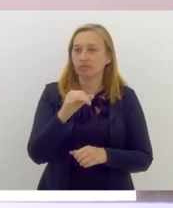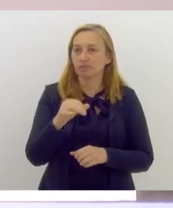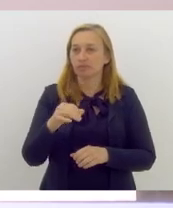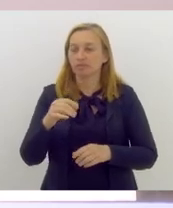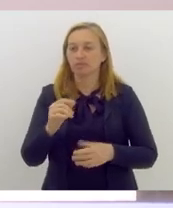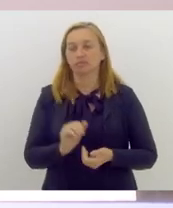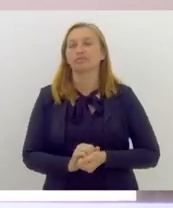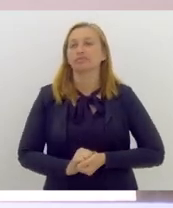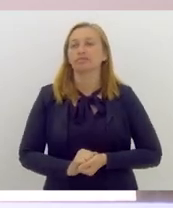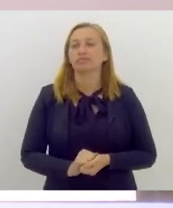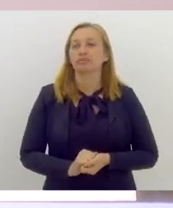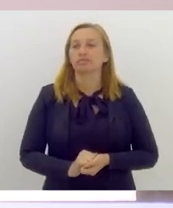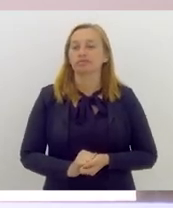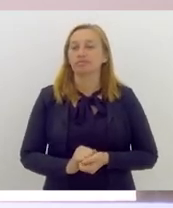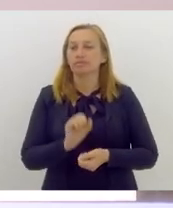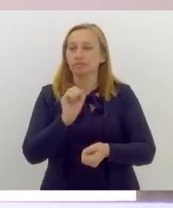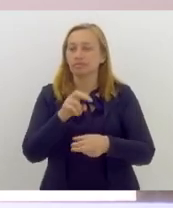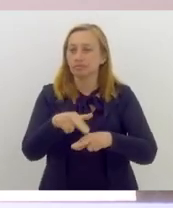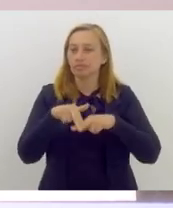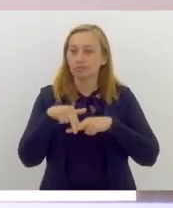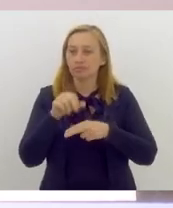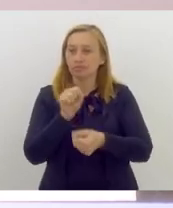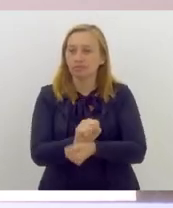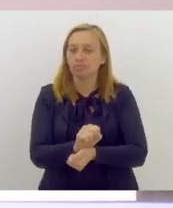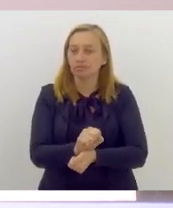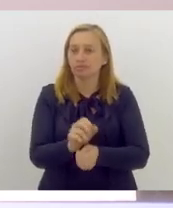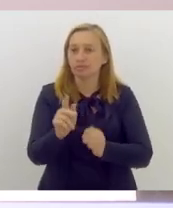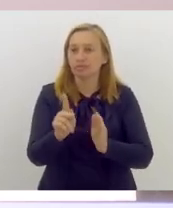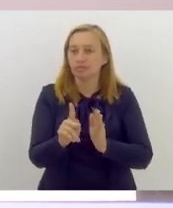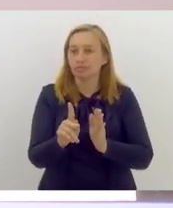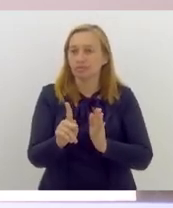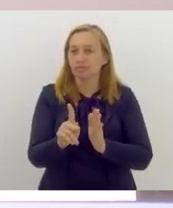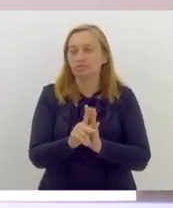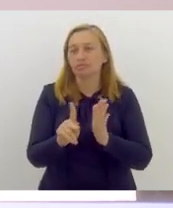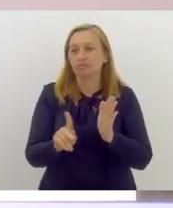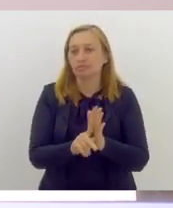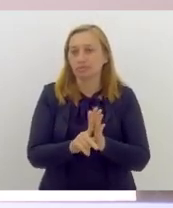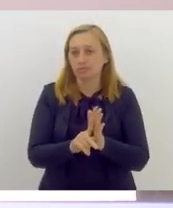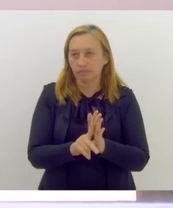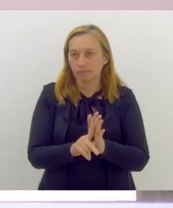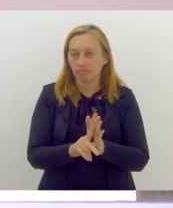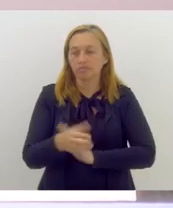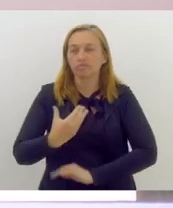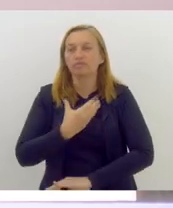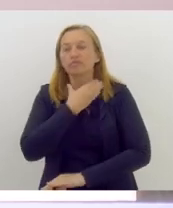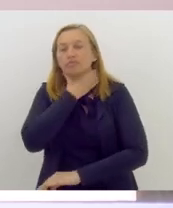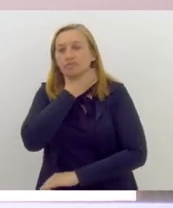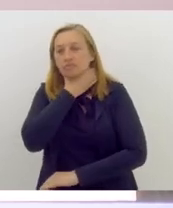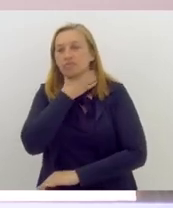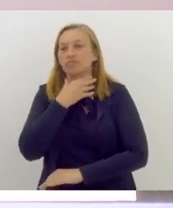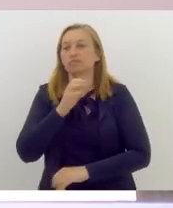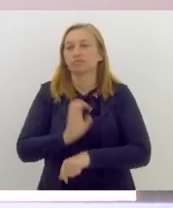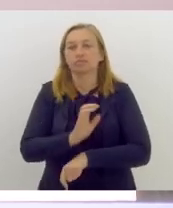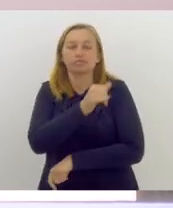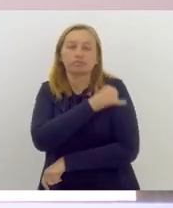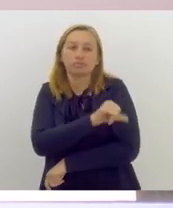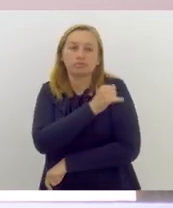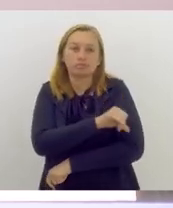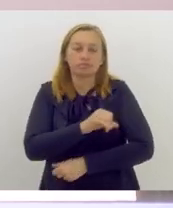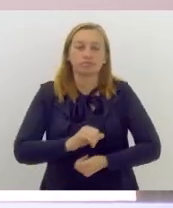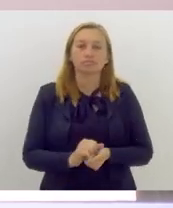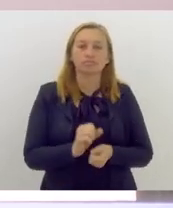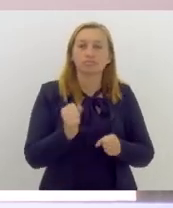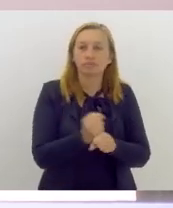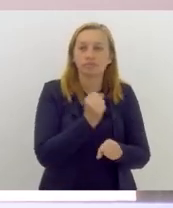em razão da paralisação do projeto crucial aos da maior crise do Estado de Janeiro de citar